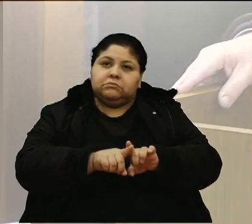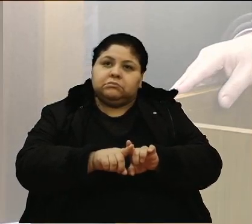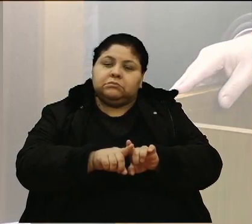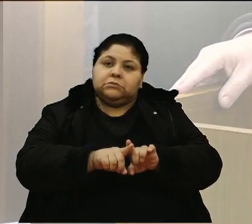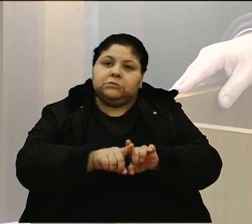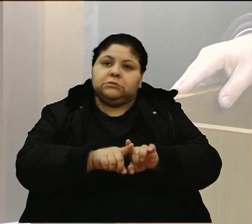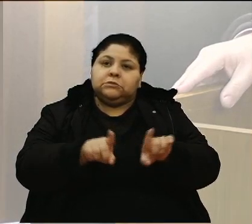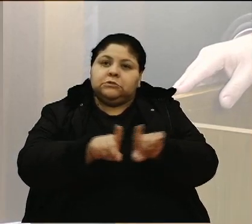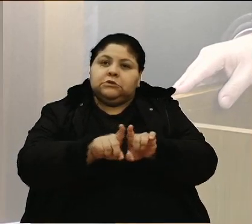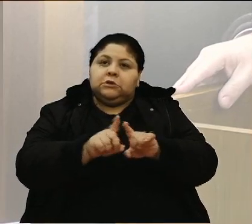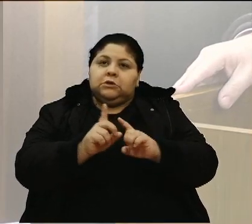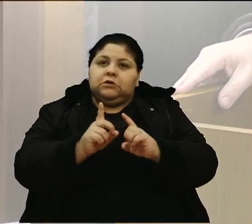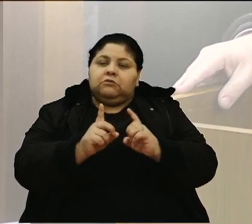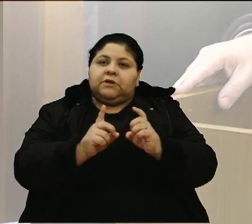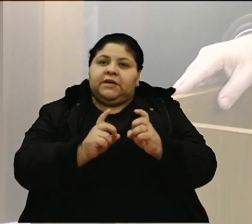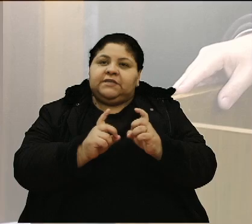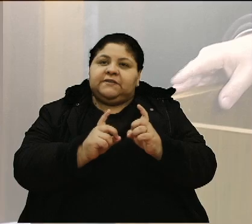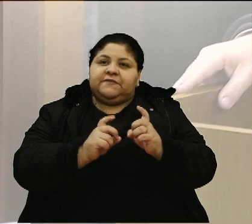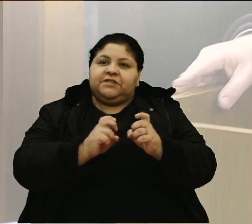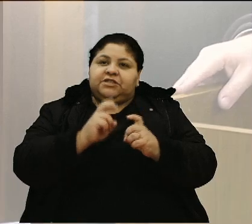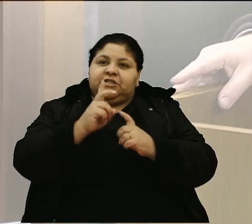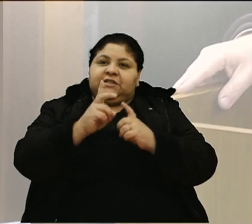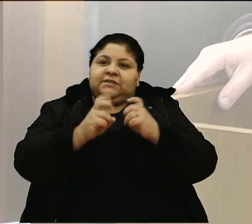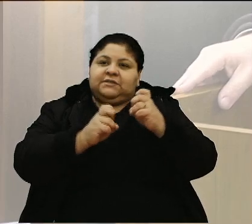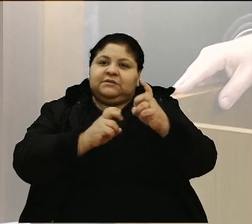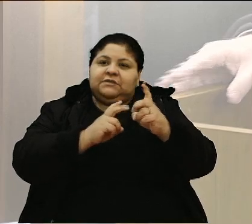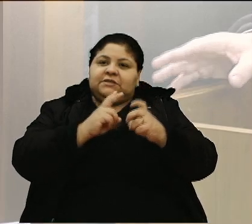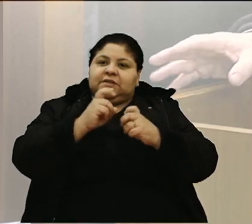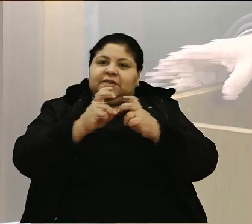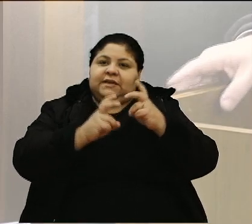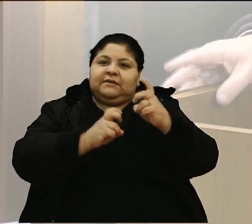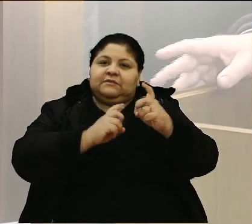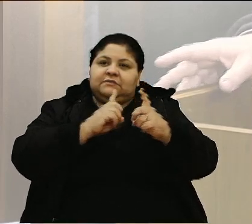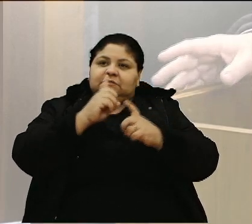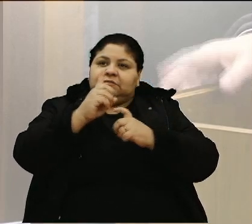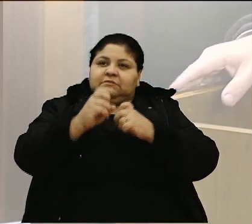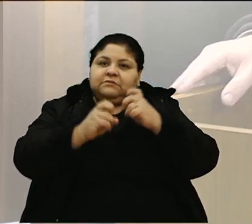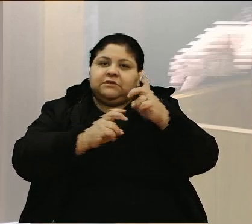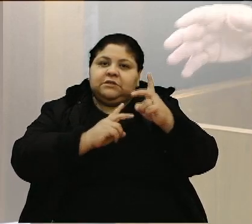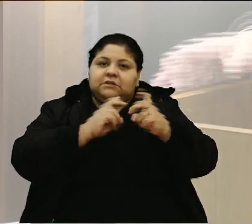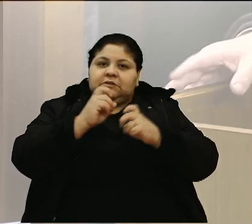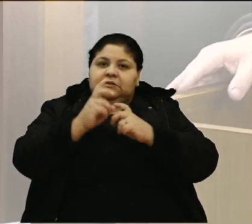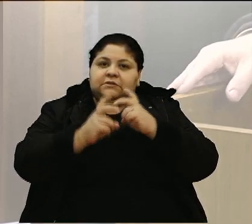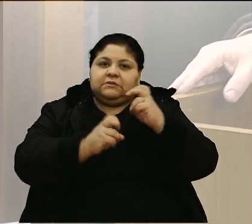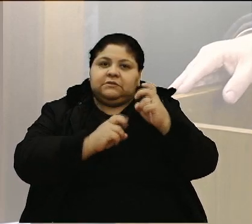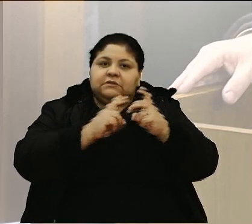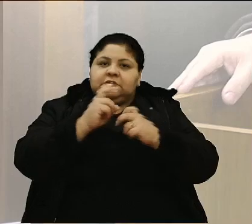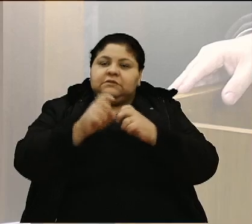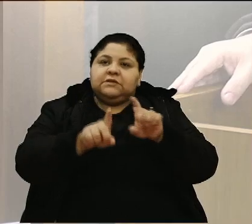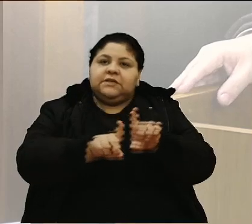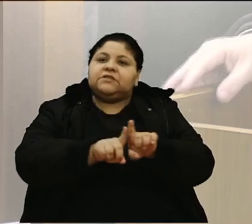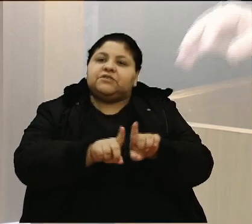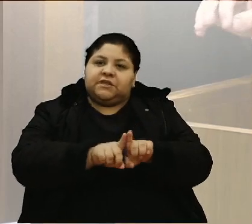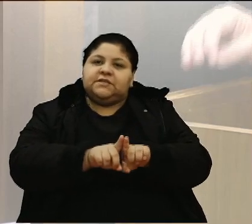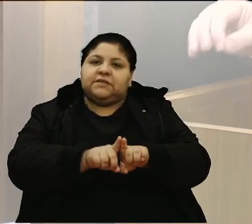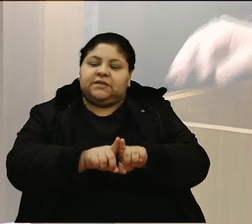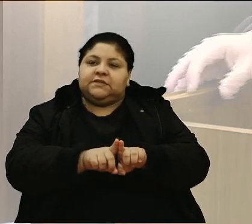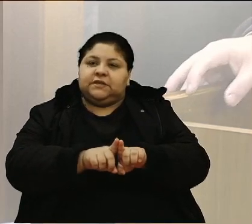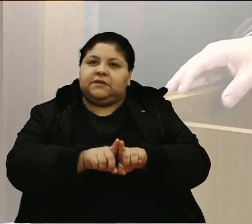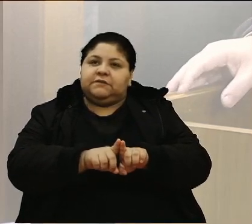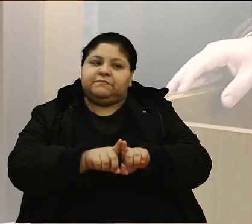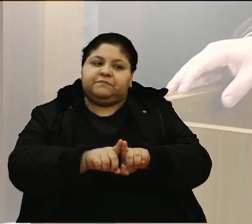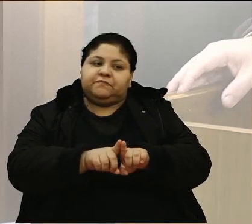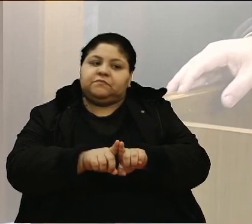20 dias. Então a gente conclama a população caxiense que se dirija a esses órgãos, quem tem condição, porque